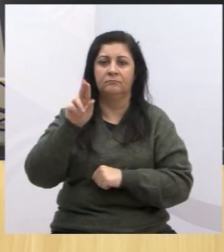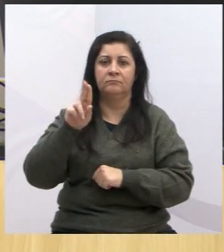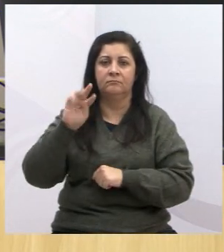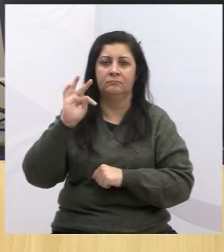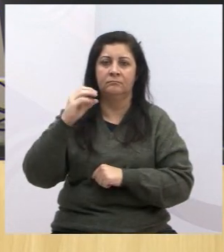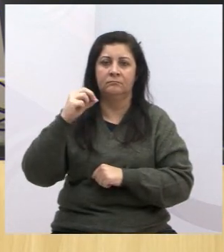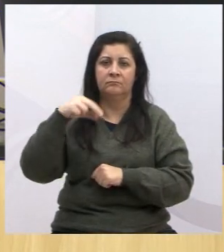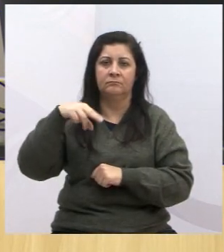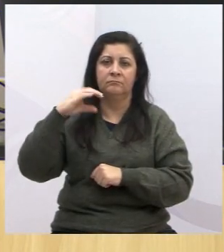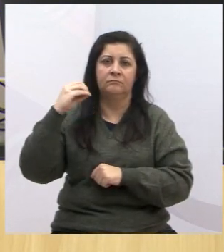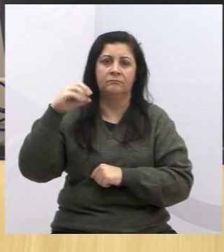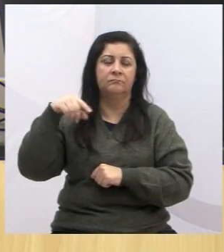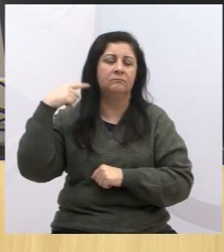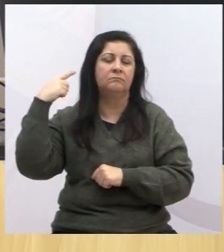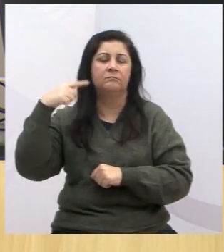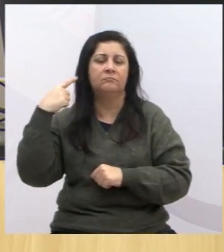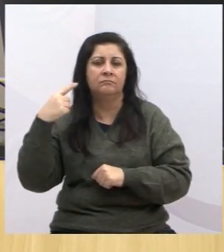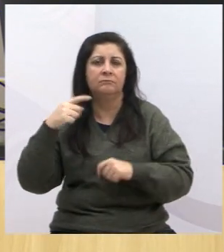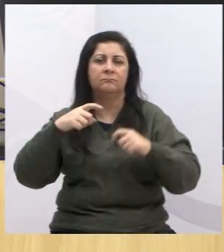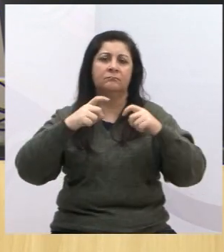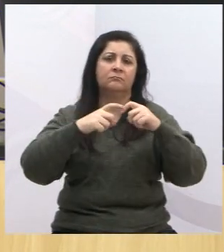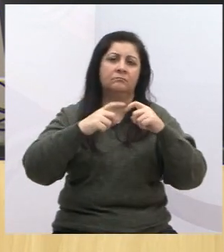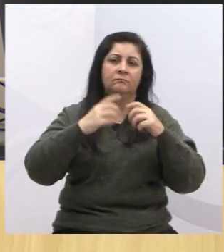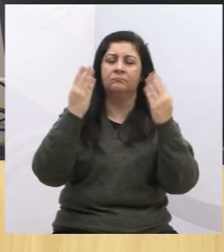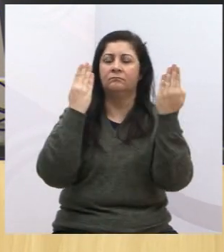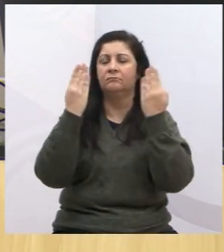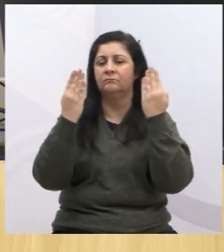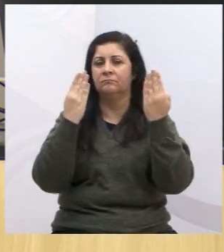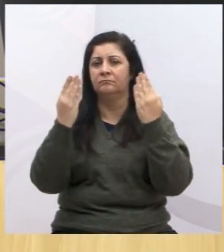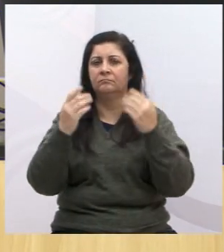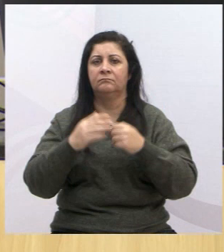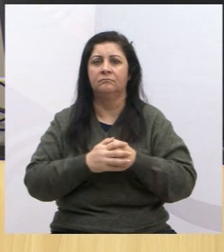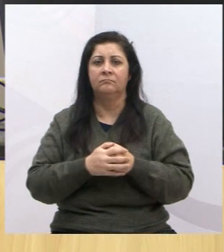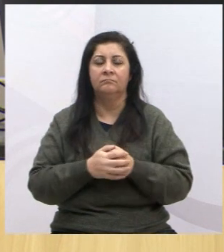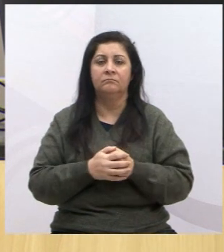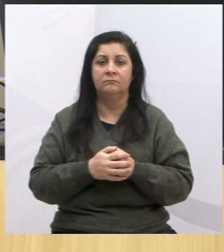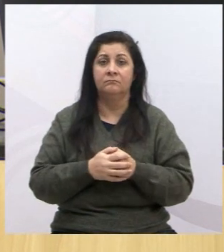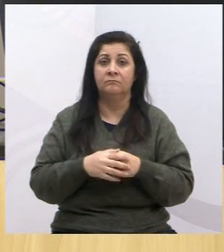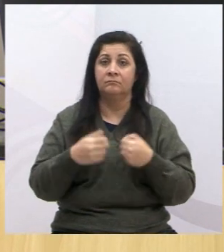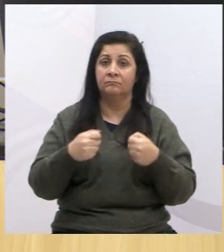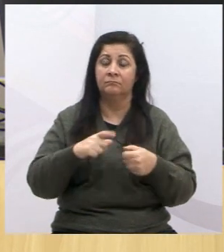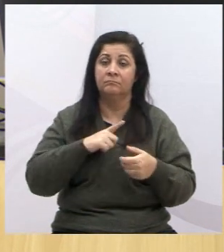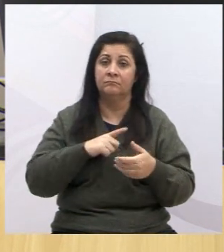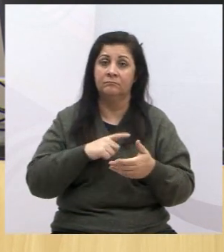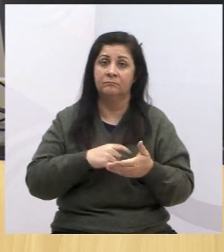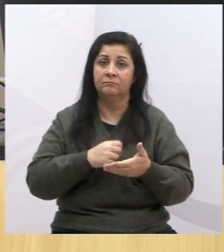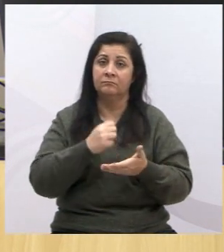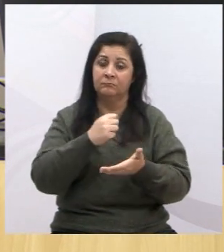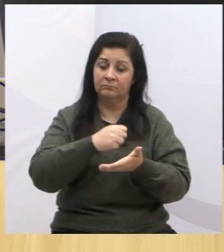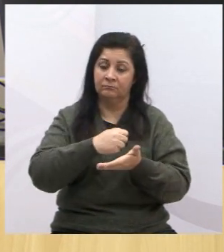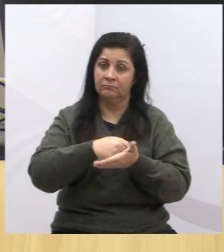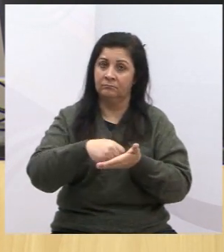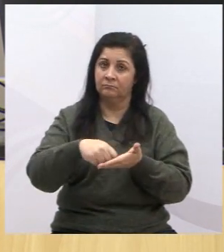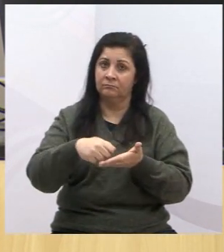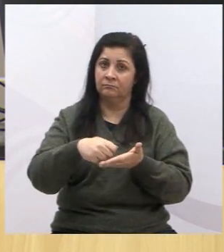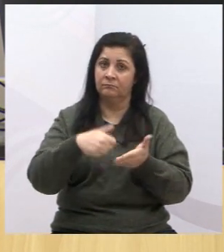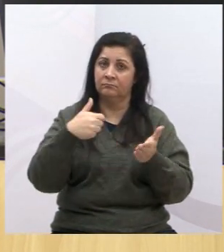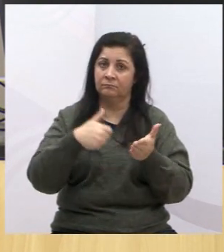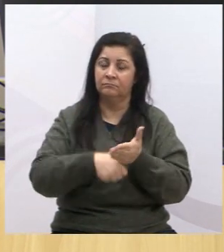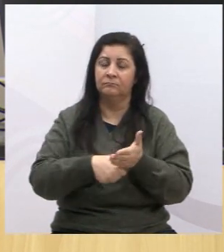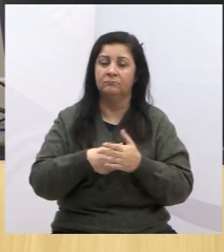como jornalistas, advogados, médicos e psicólogos, por exemplo, devem obter um registro de autonomia no município onde